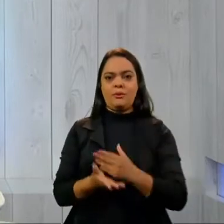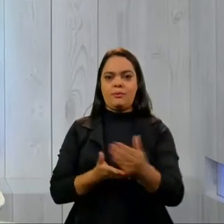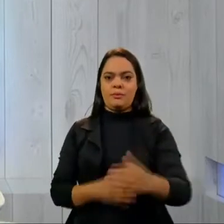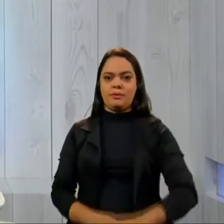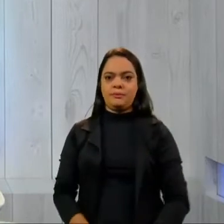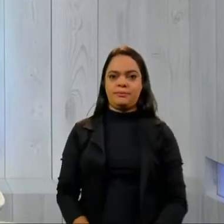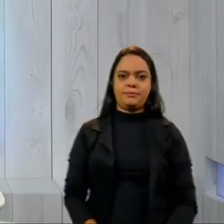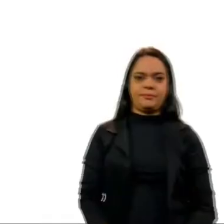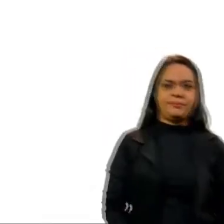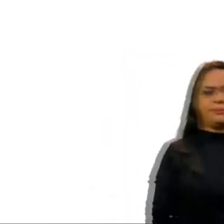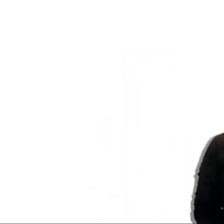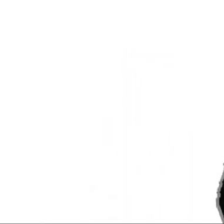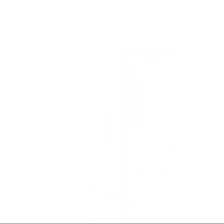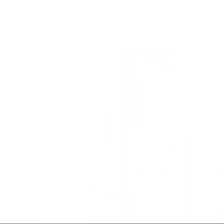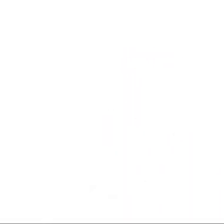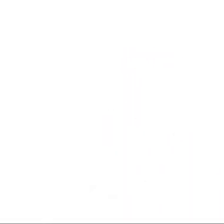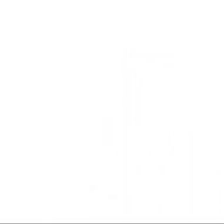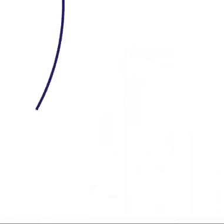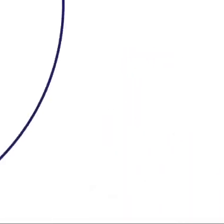começa agora.